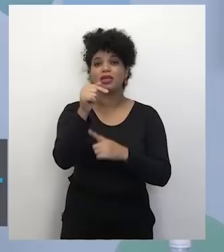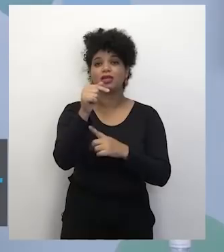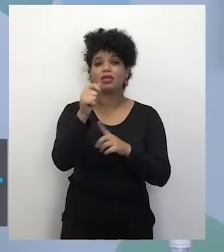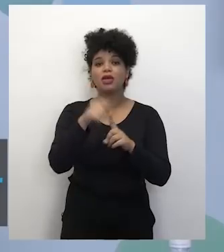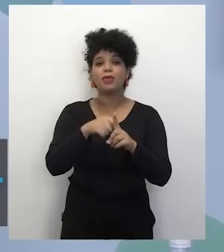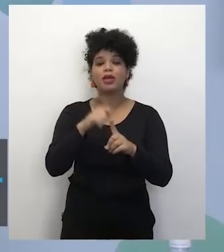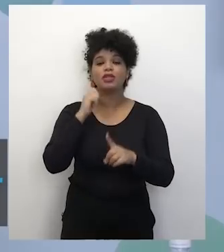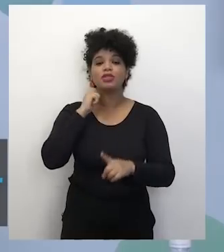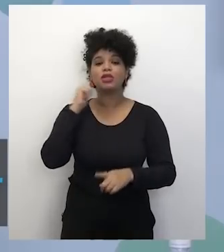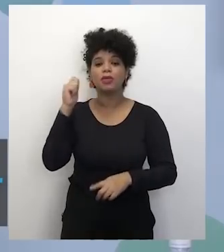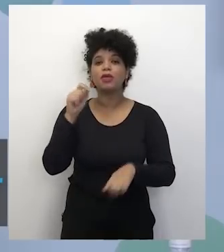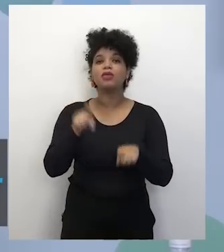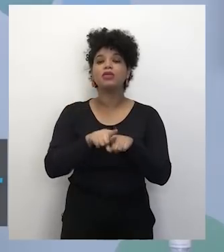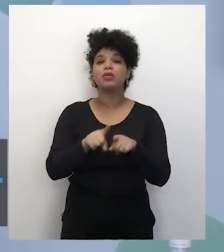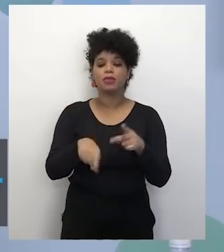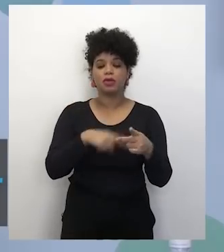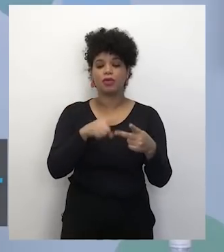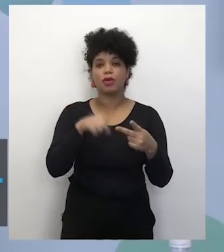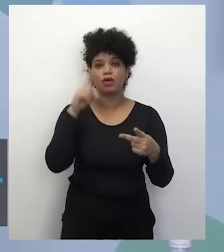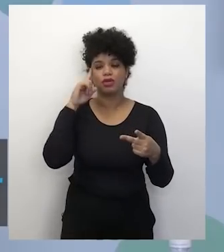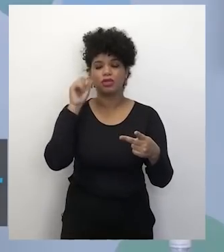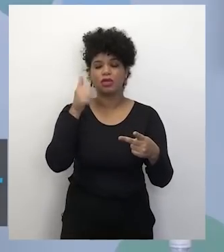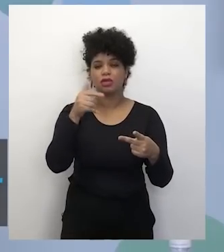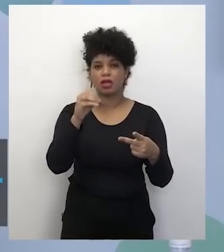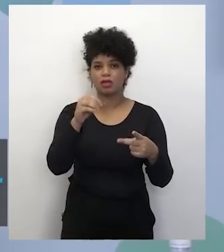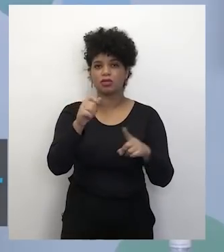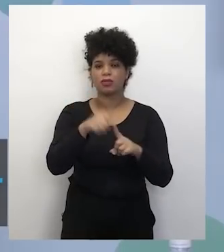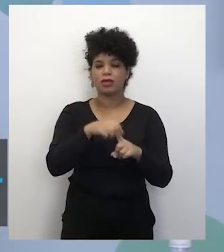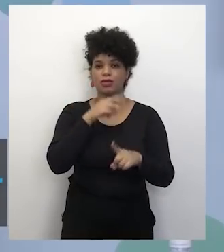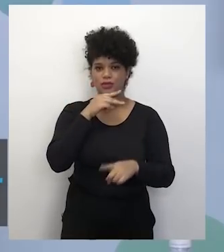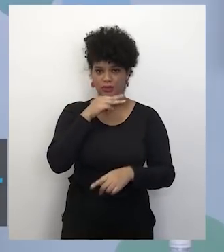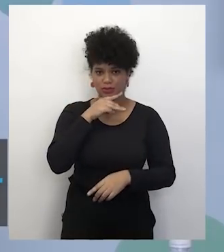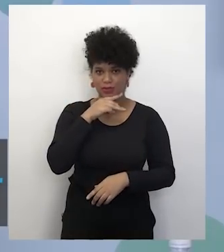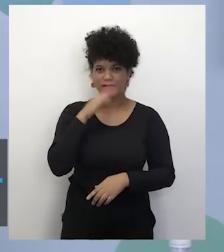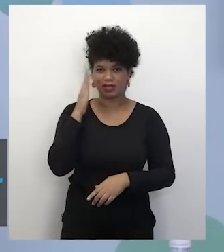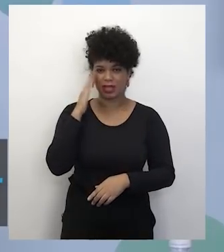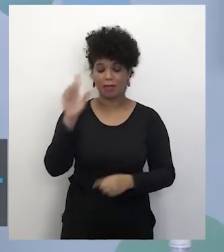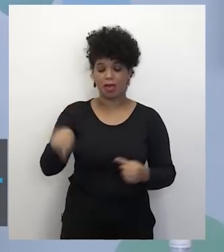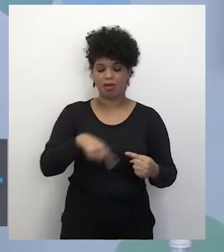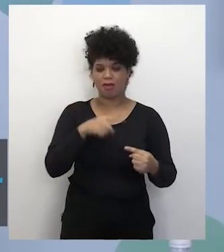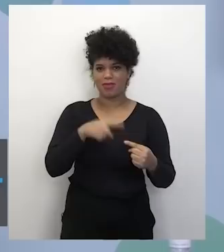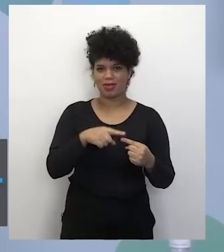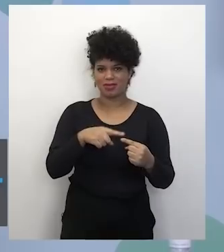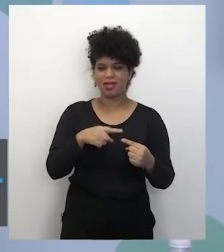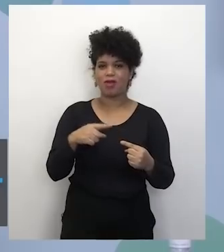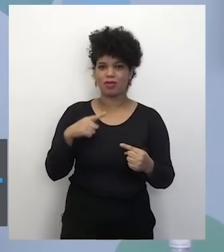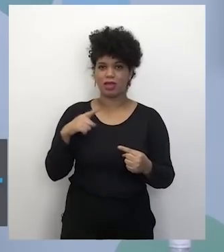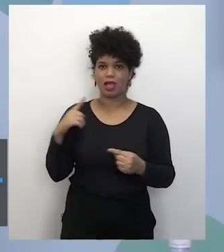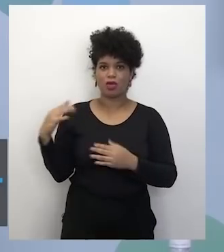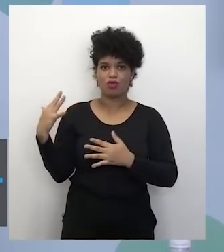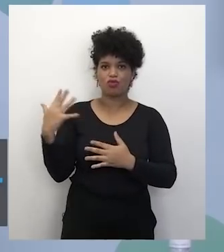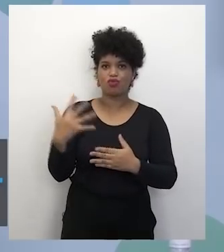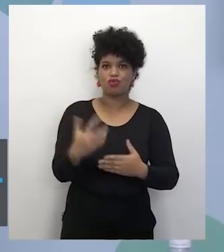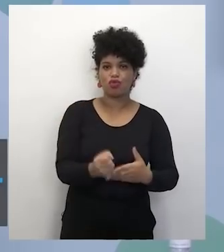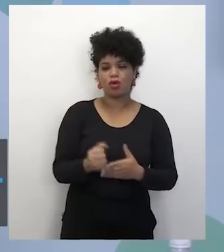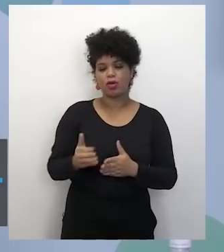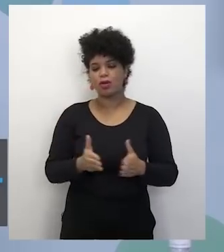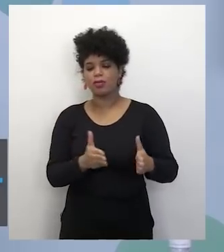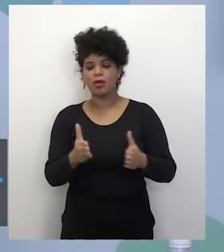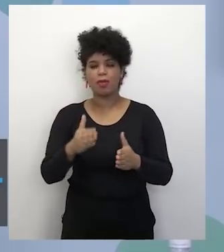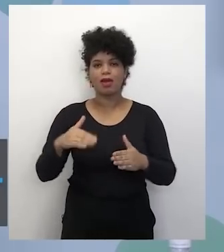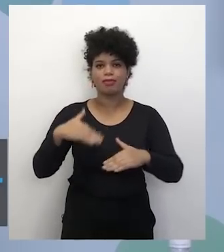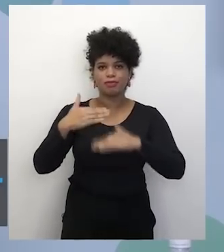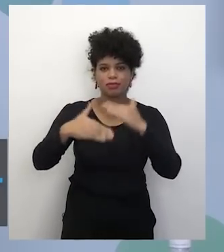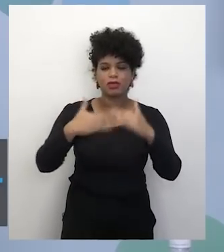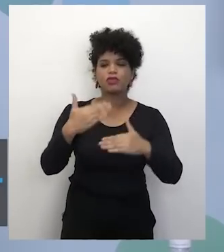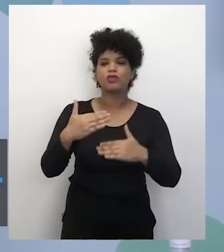abril, e no dia 10 de março, que a gente falou daquela missão, daquela jornada em busca do